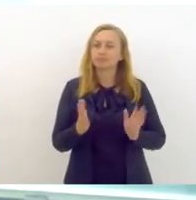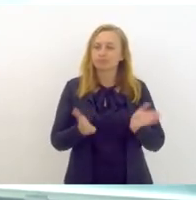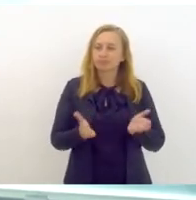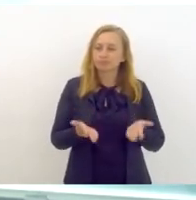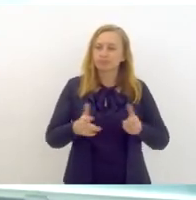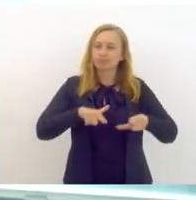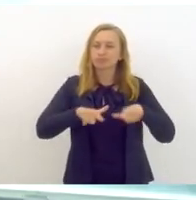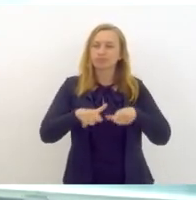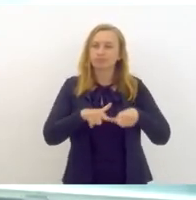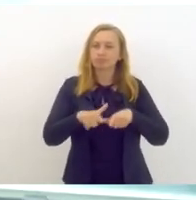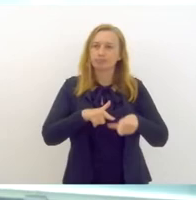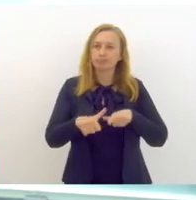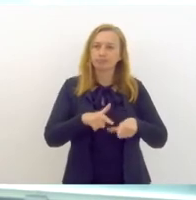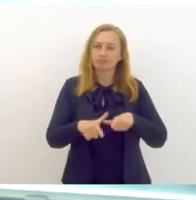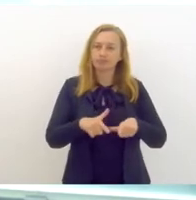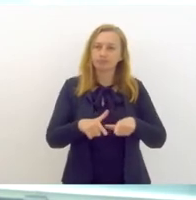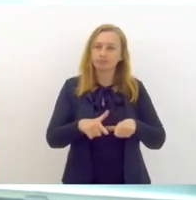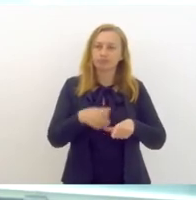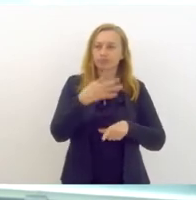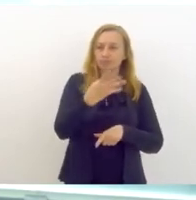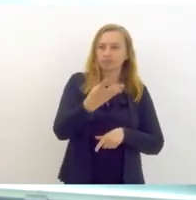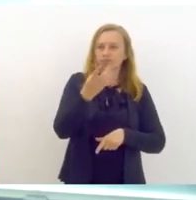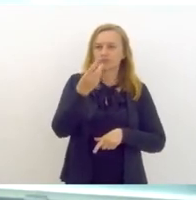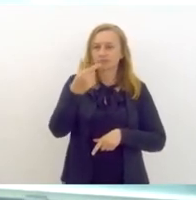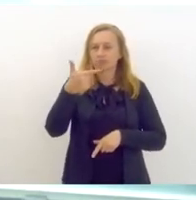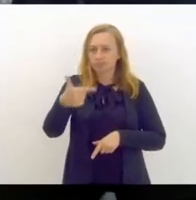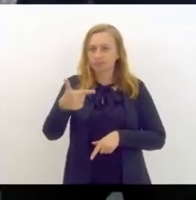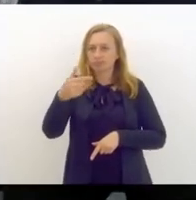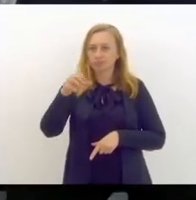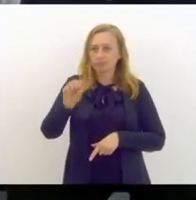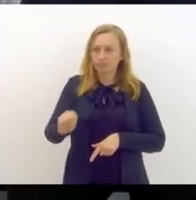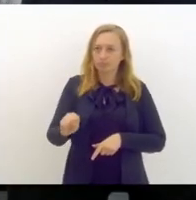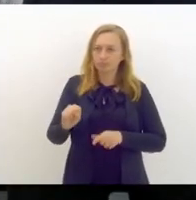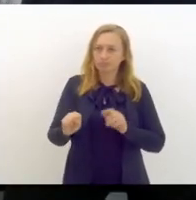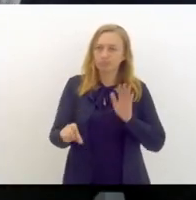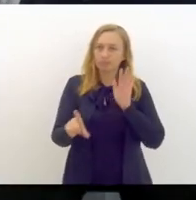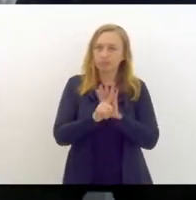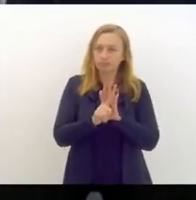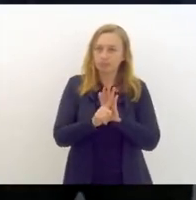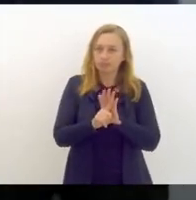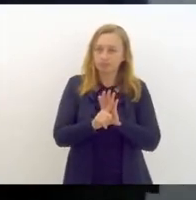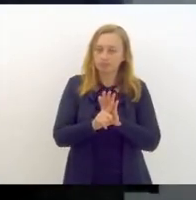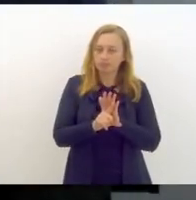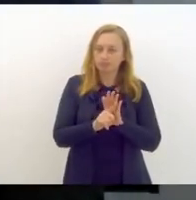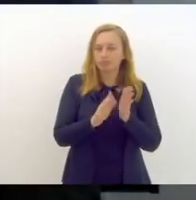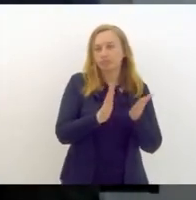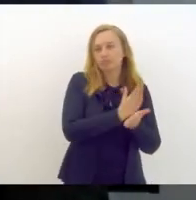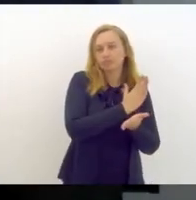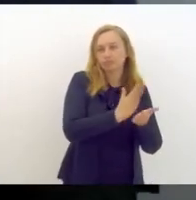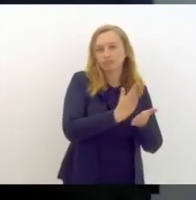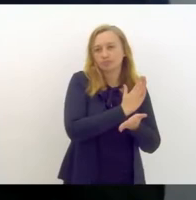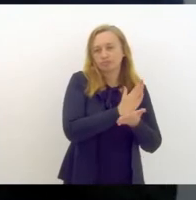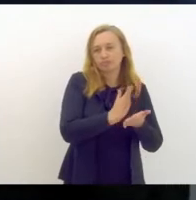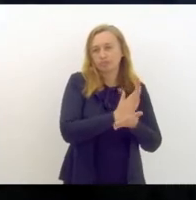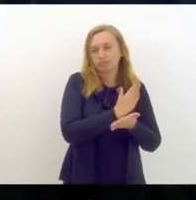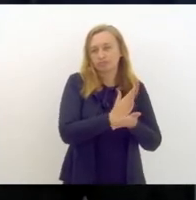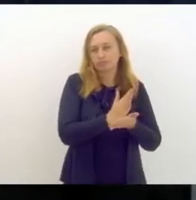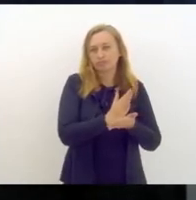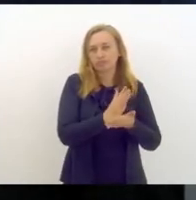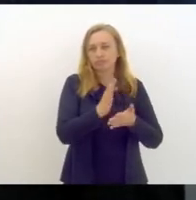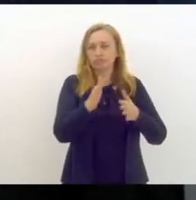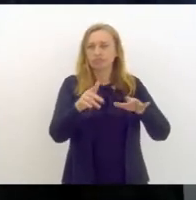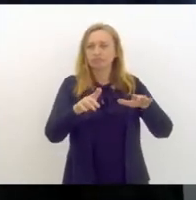com o que preconiza a CONAMA 428, para algumas atividades 2 km e para outras 3 km. Isso já